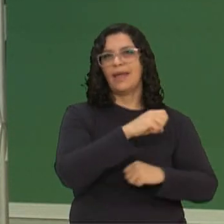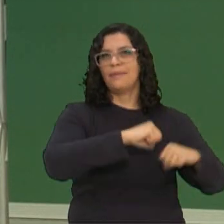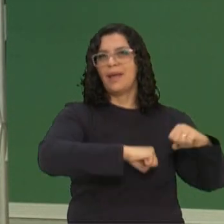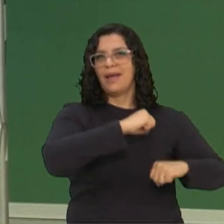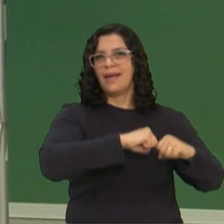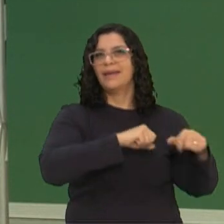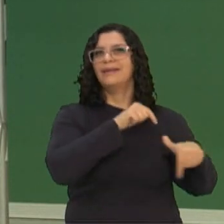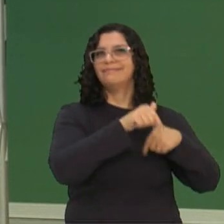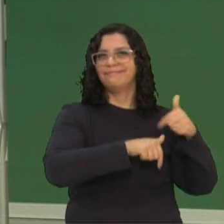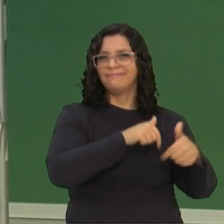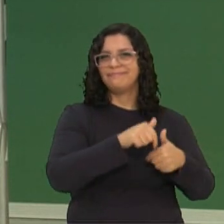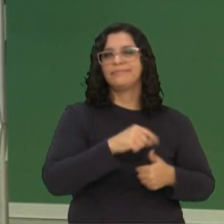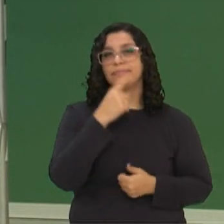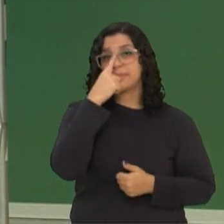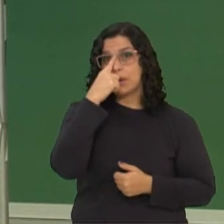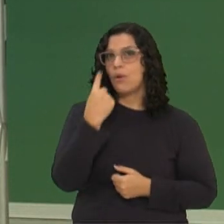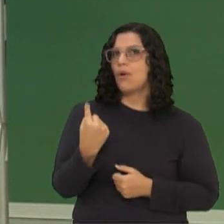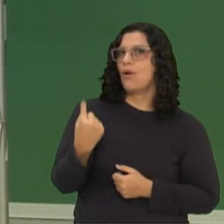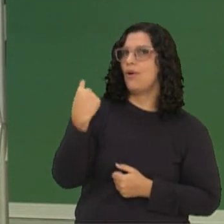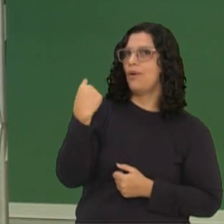aqui